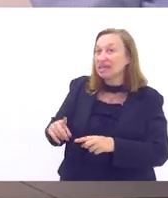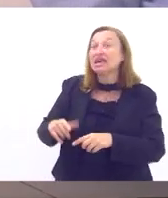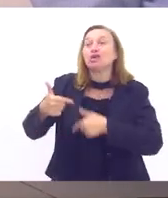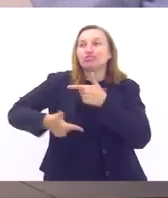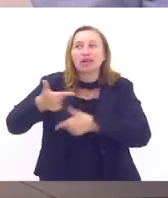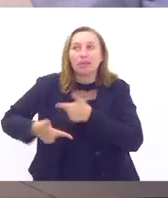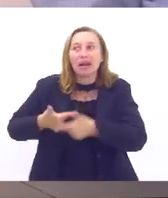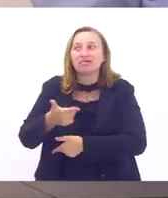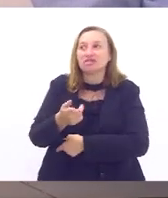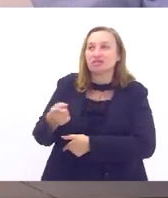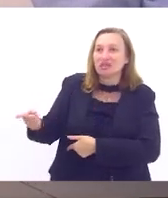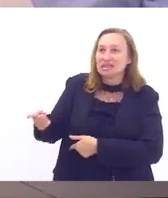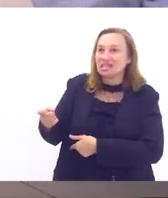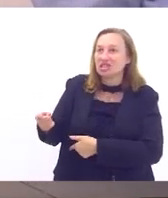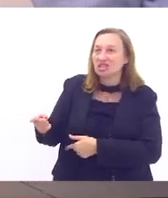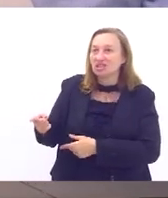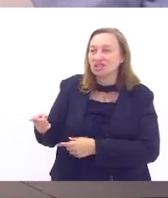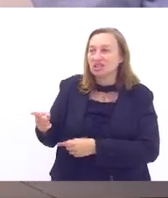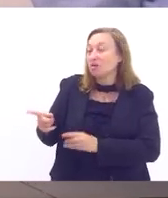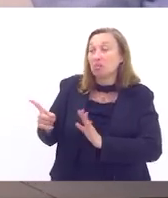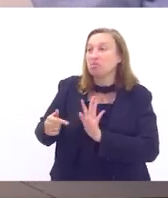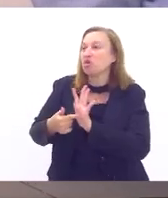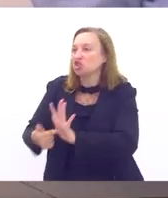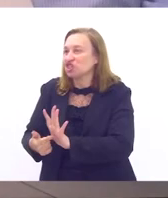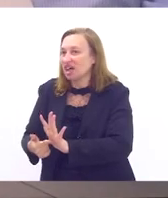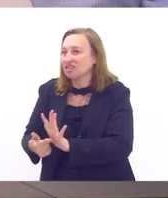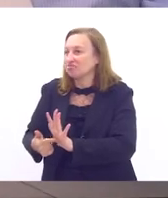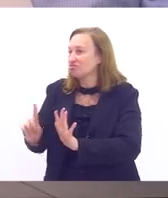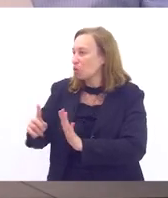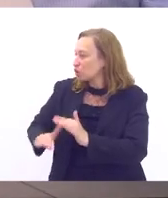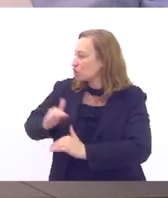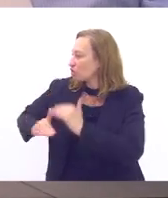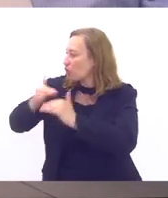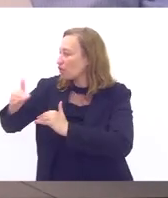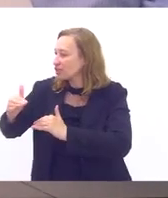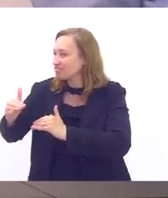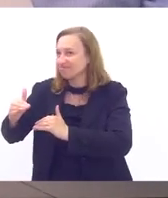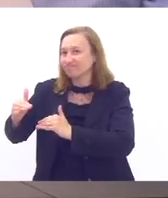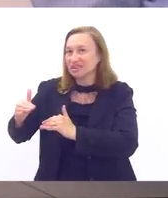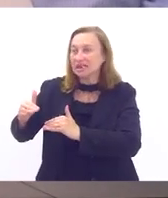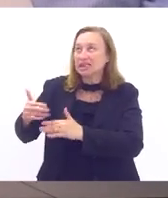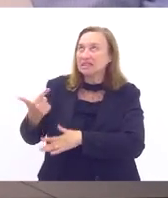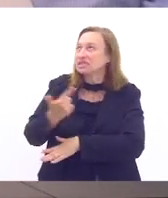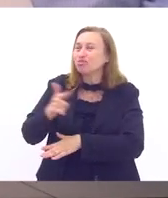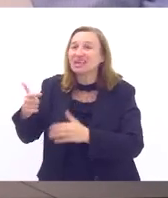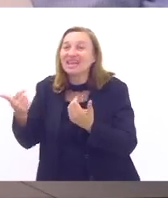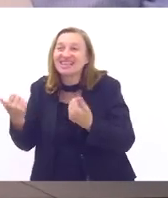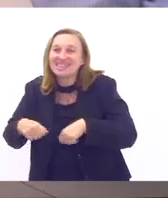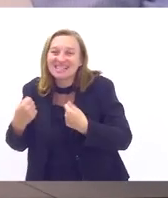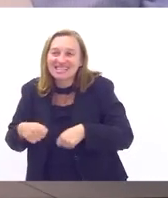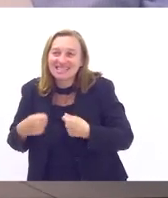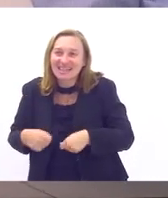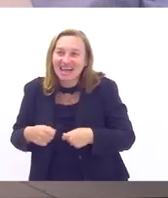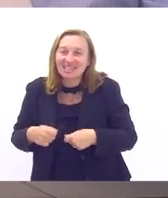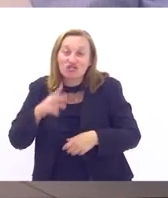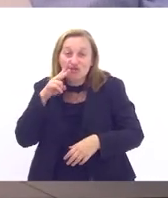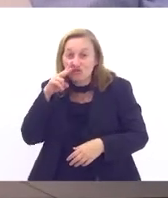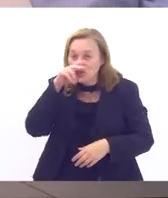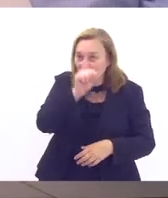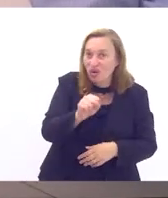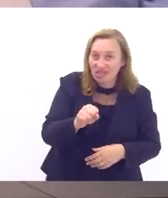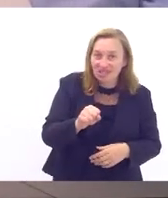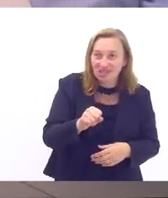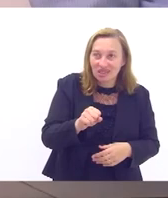trabalho de vocês não aparece. O trabalho de vocês não frutifica. O trabalho de vocês não tem a necessária força